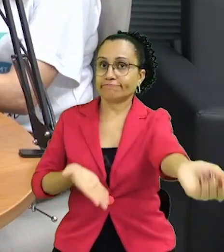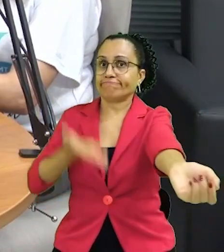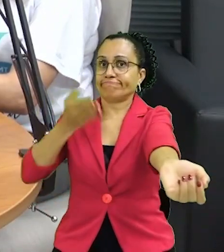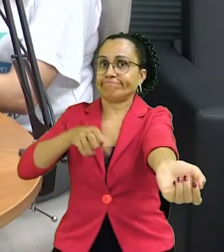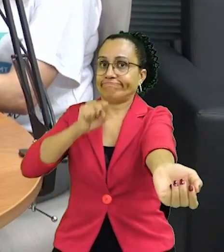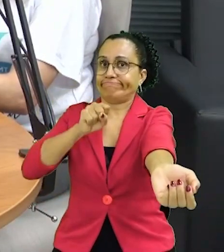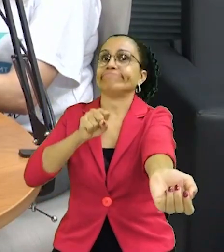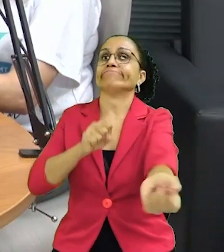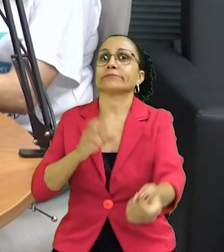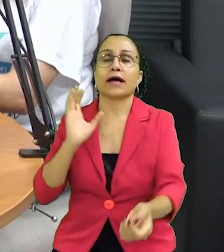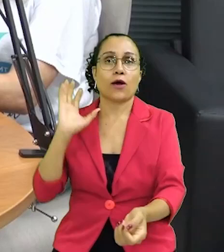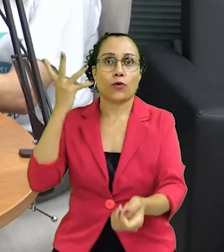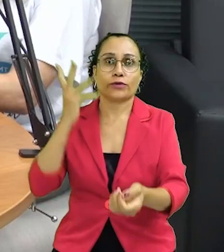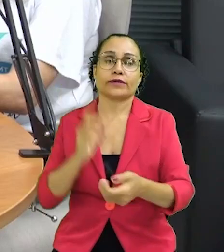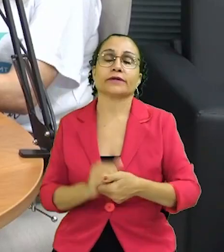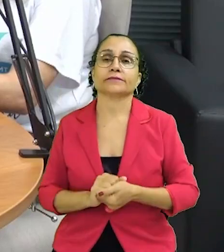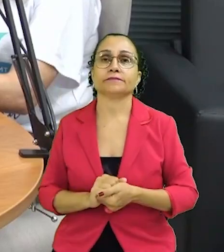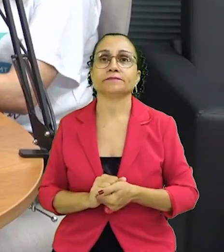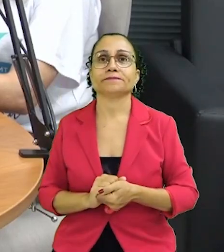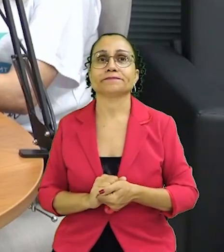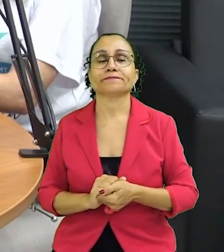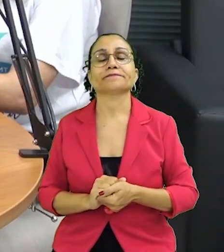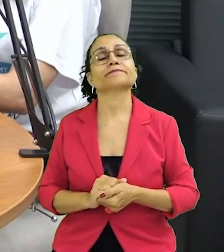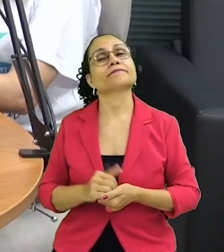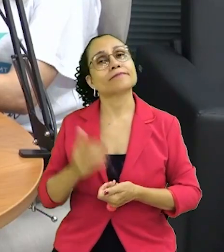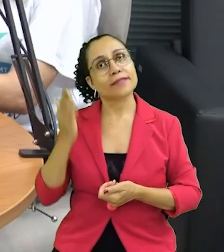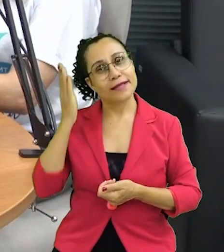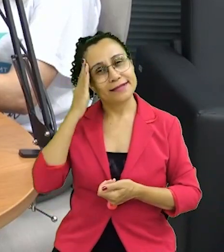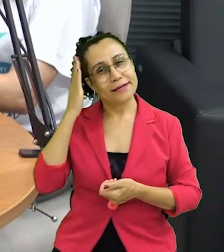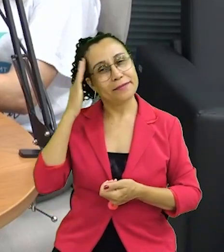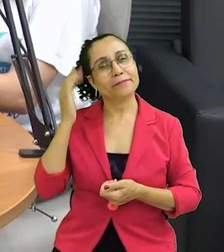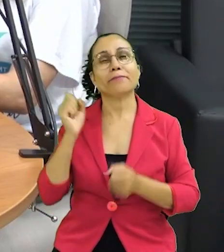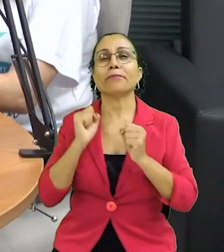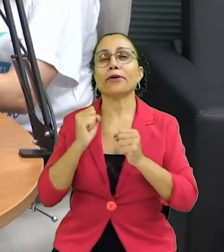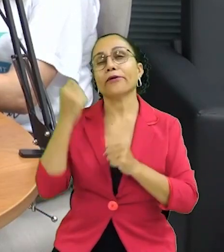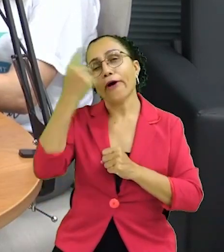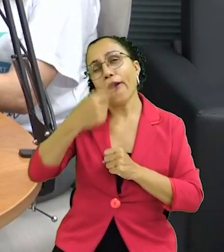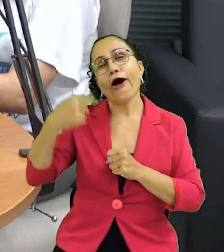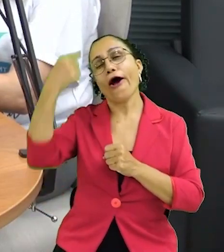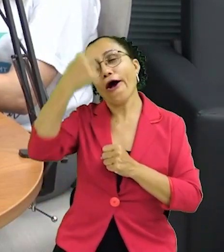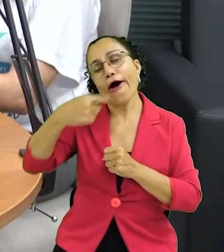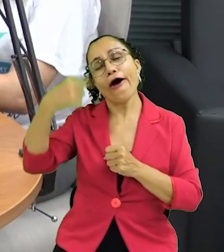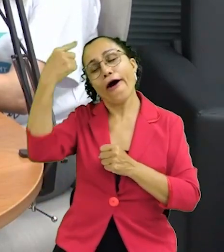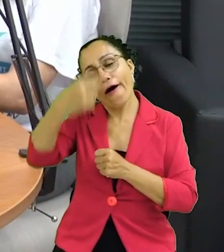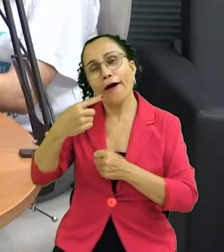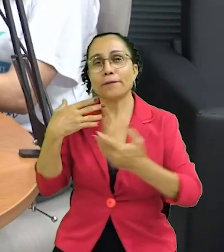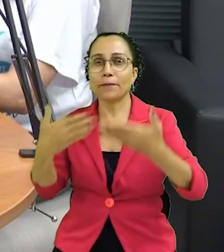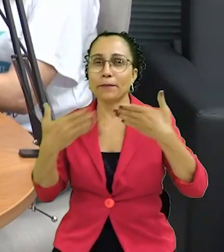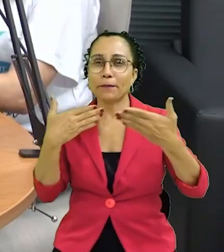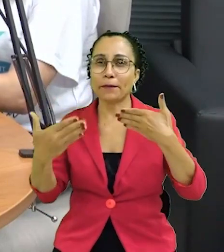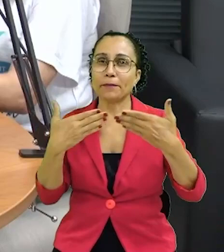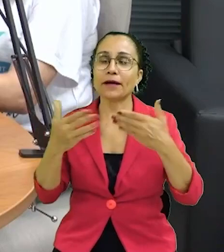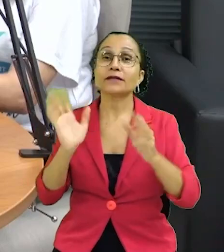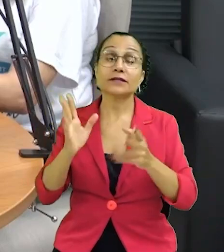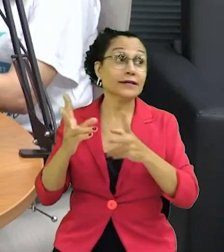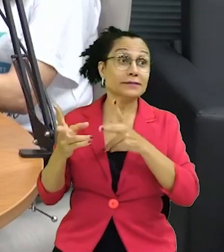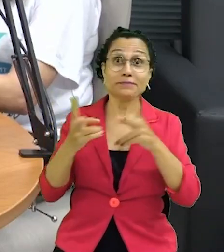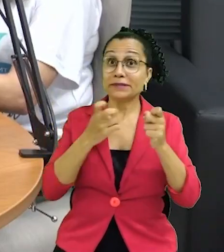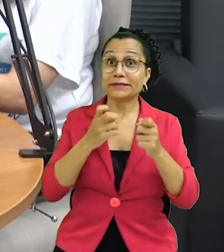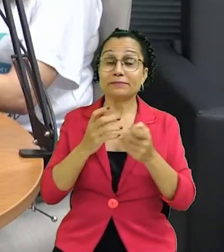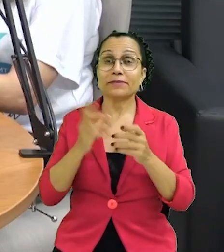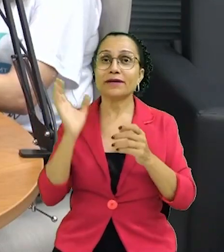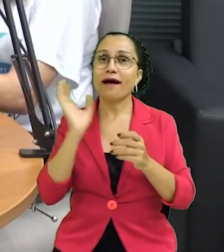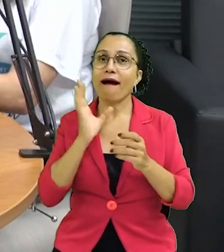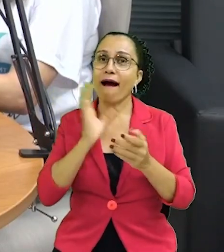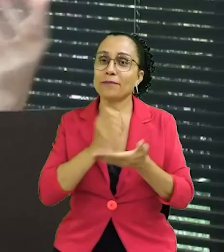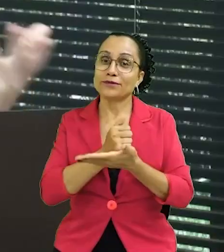arterial. Fábio, eu sei que a gente poderia ficar aqui horas falando, a hora passa, nem percebemos, porque é um assunto